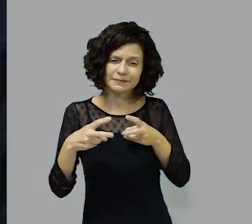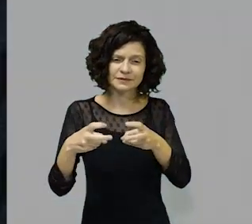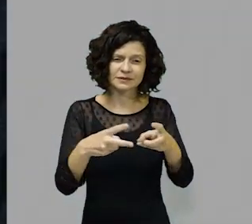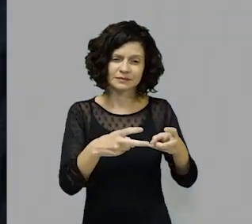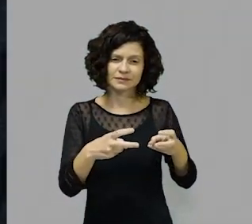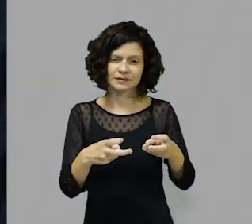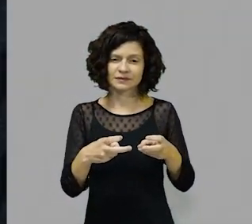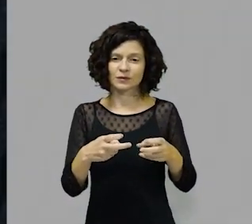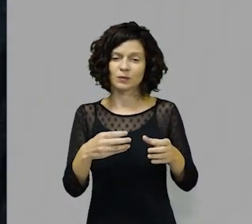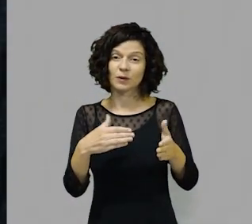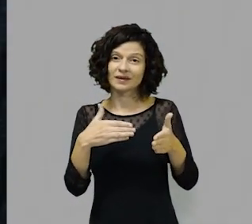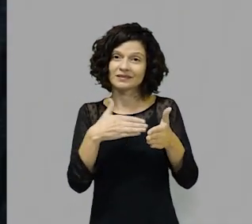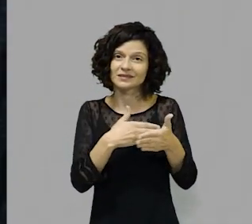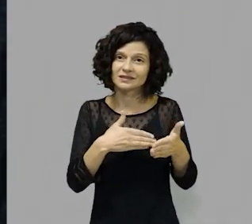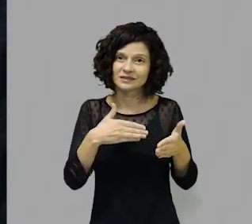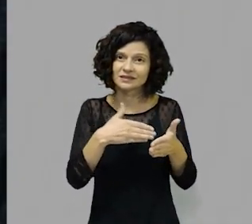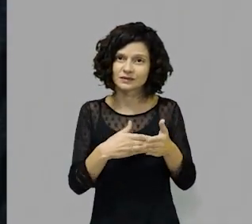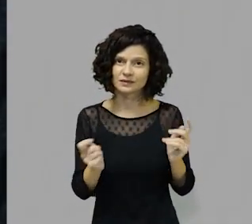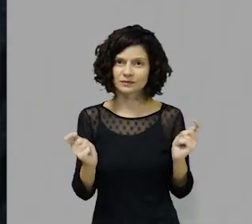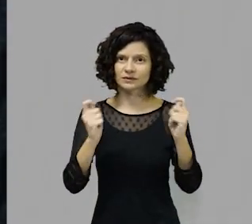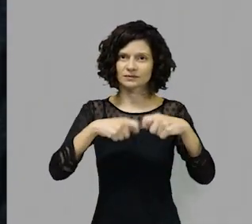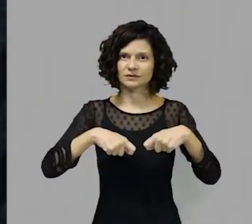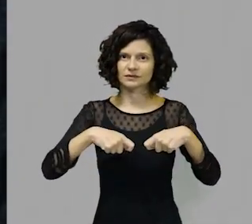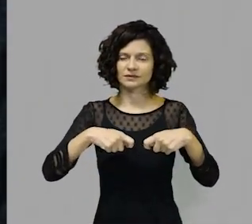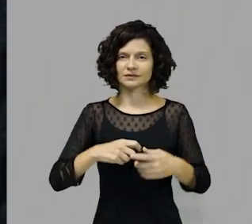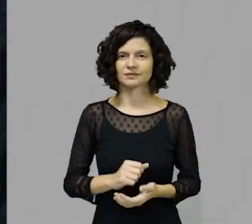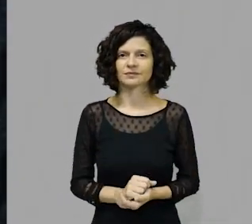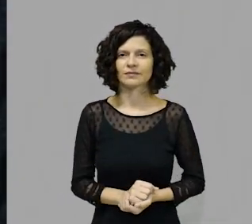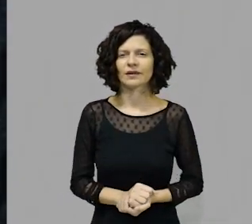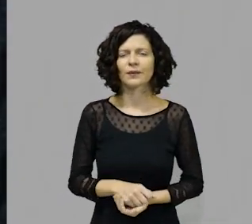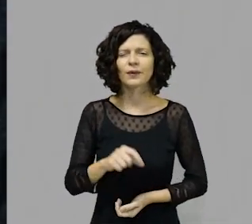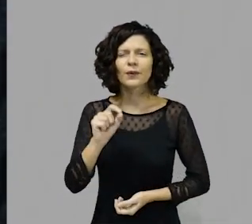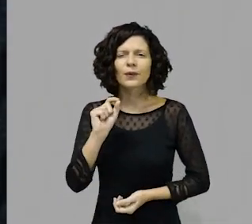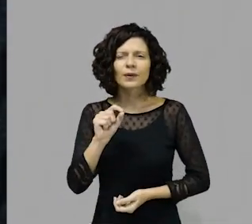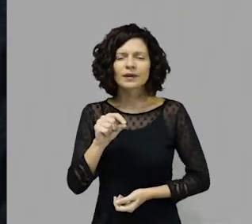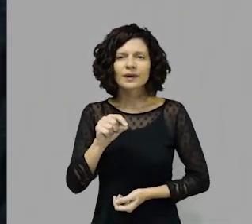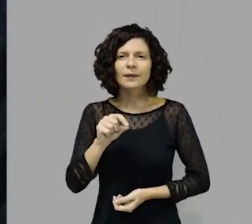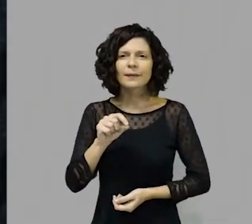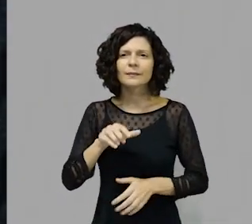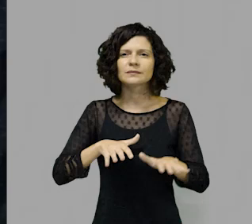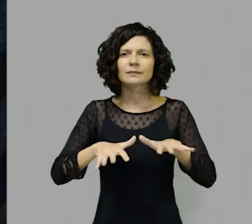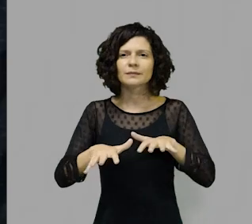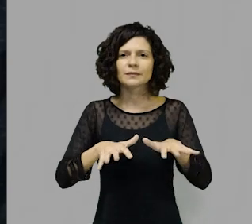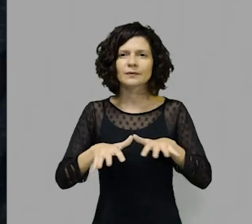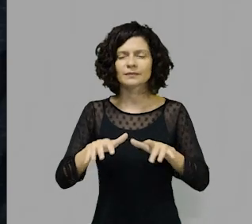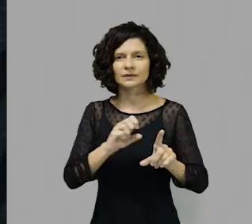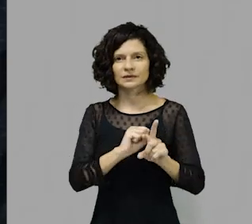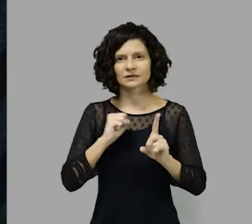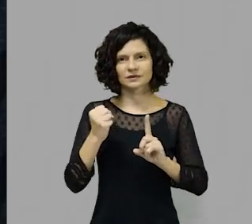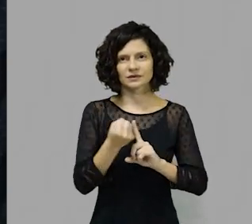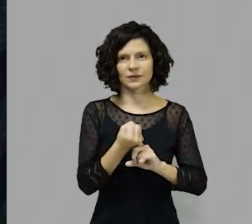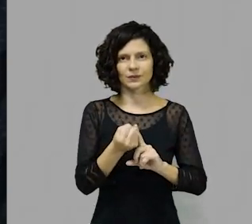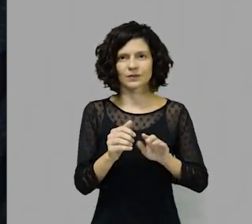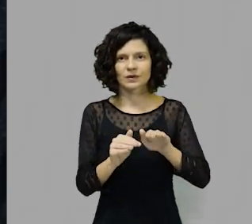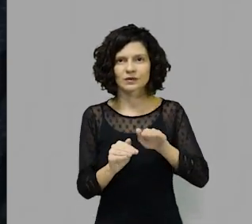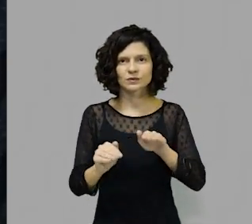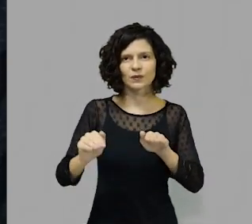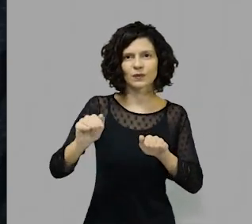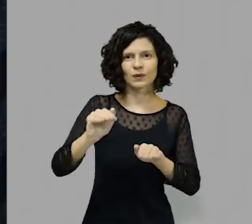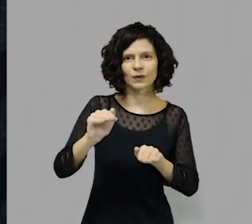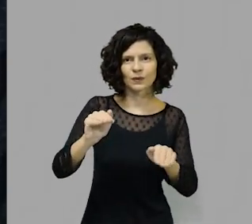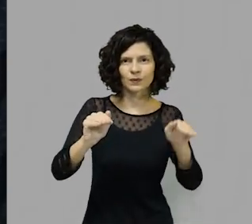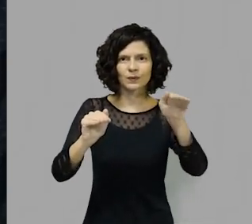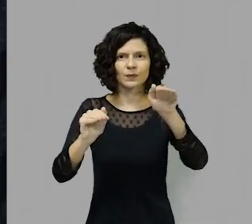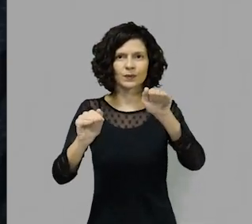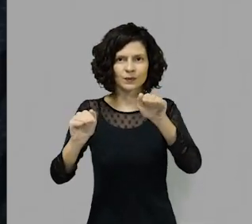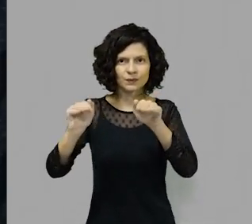social ascendente. Vamos devagar. O que é mobilidade social? A ideia de mobilidade vem da ideia de movimento,